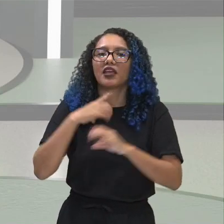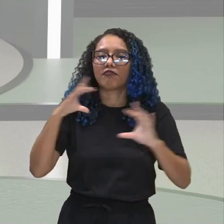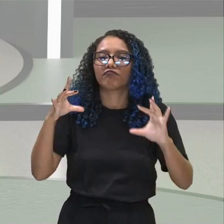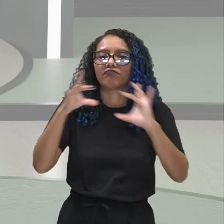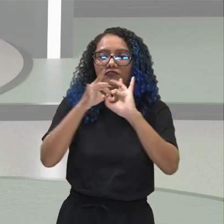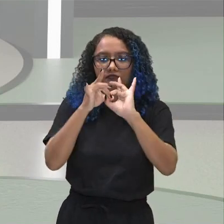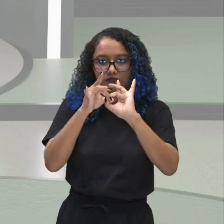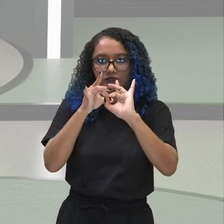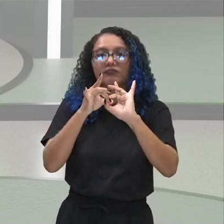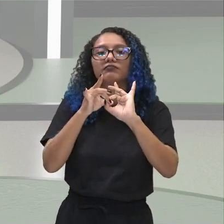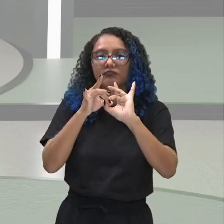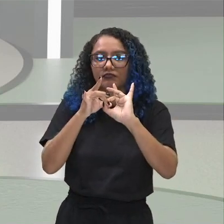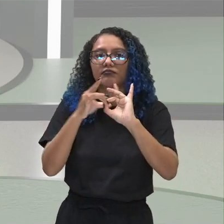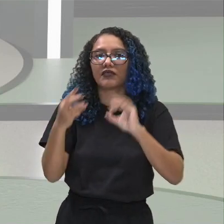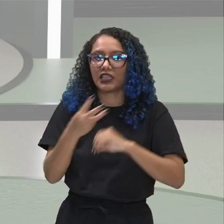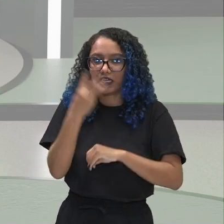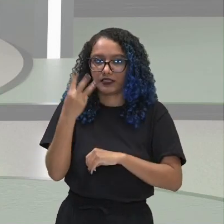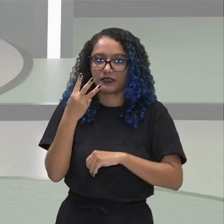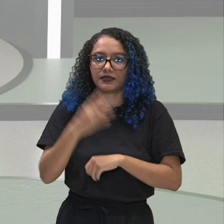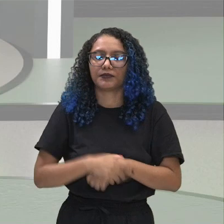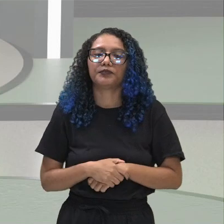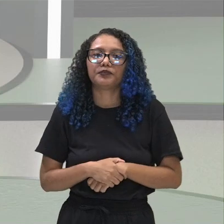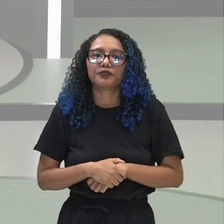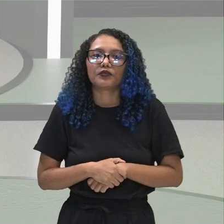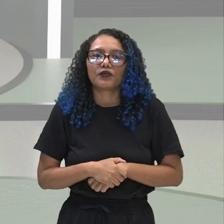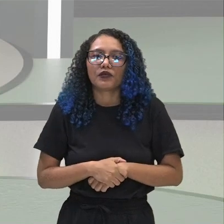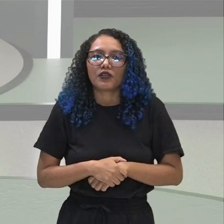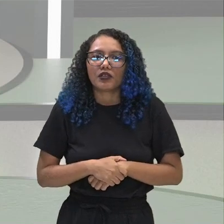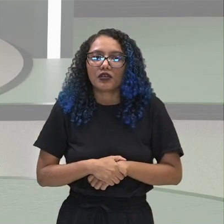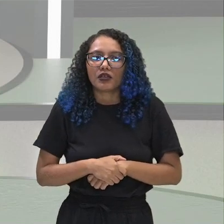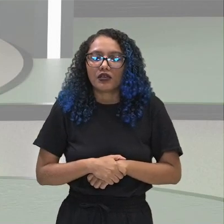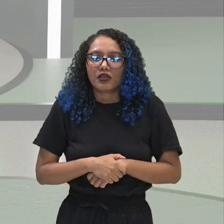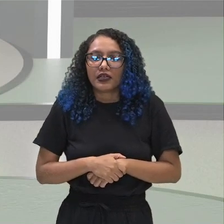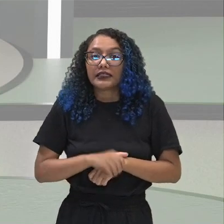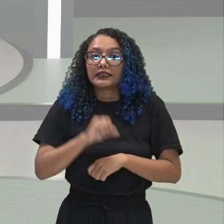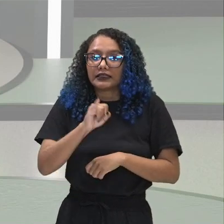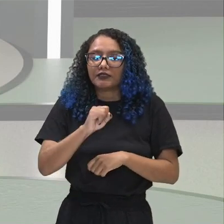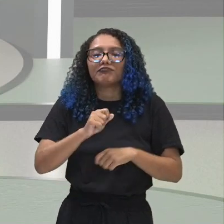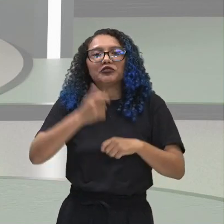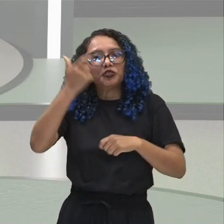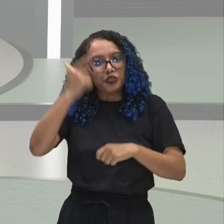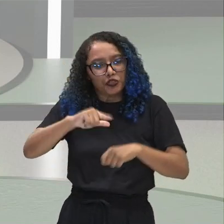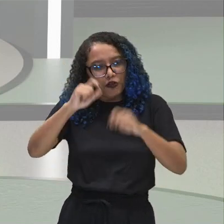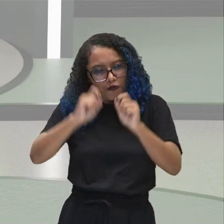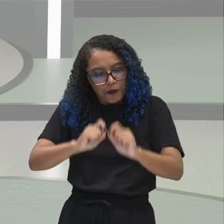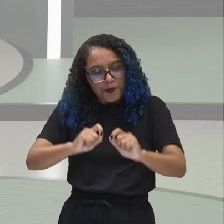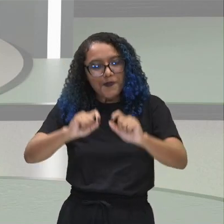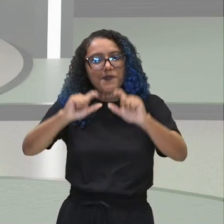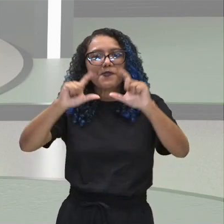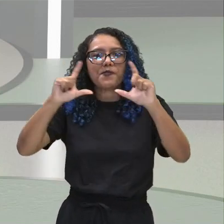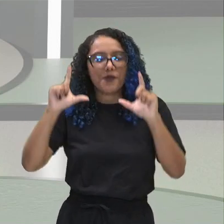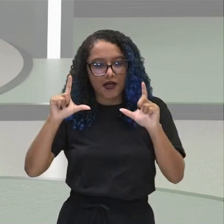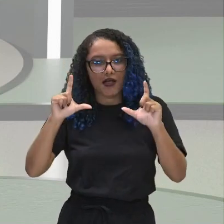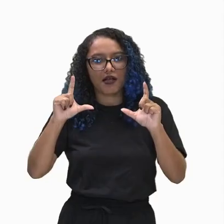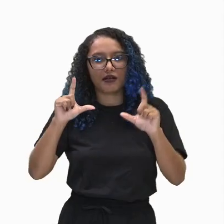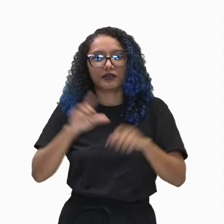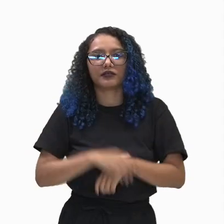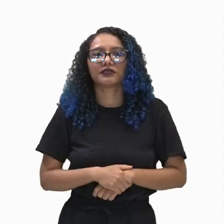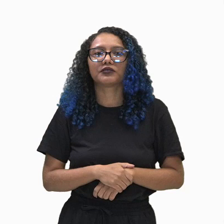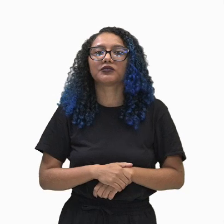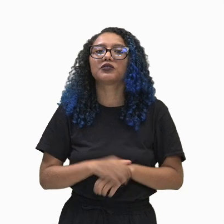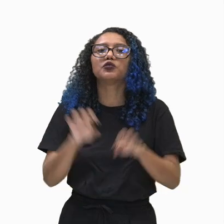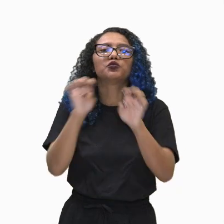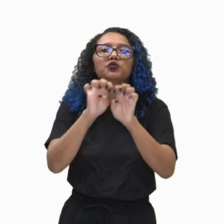pontes de ligação. Se eu puder aumentar um pouquinho mais essa estrutura química, vou me deparar com a seguinte